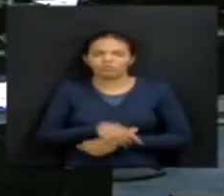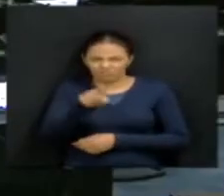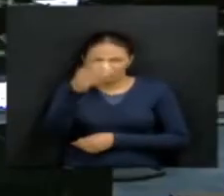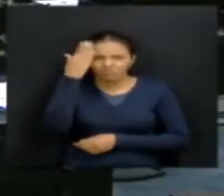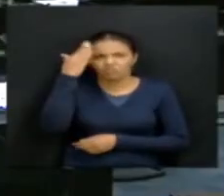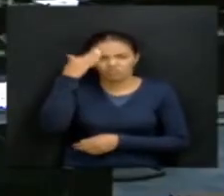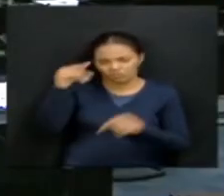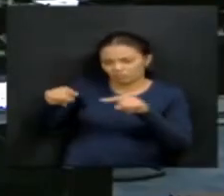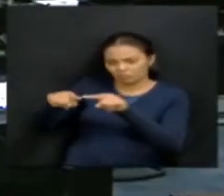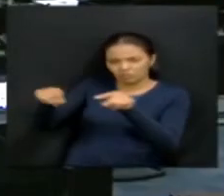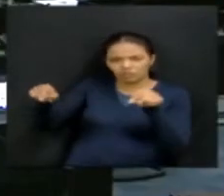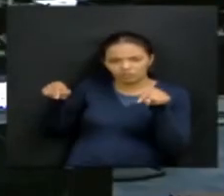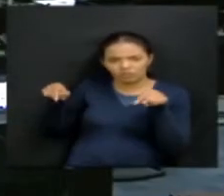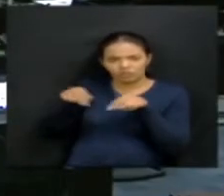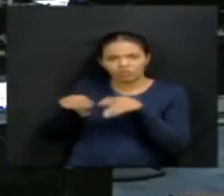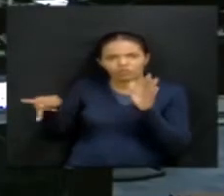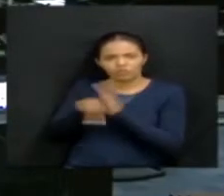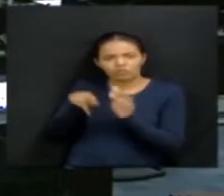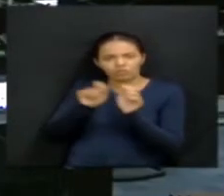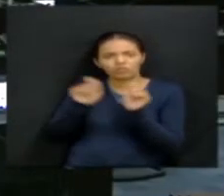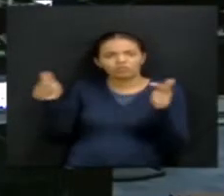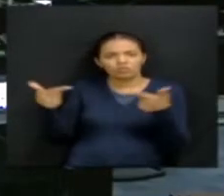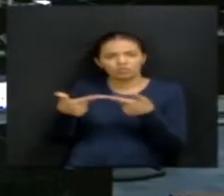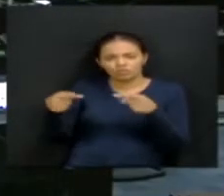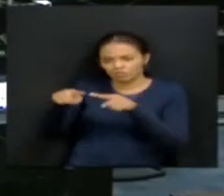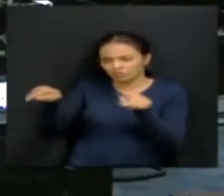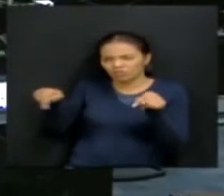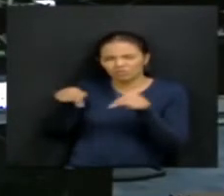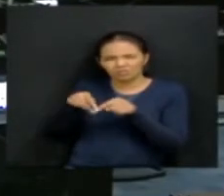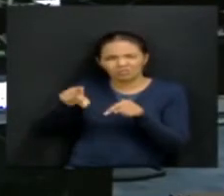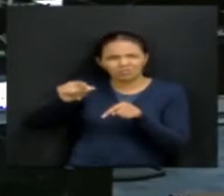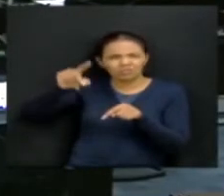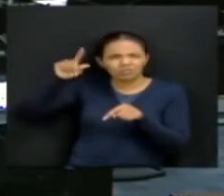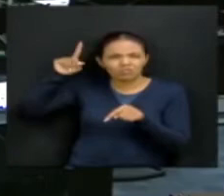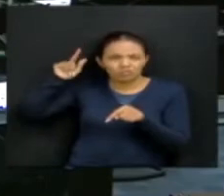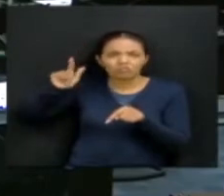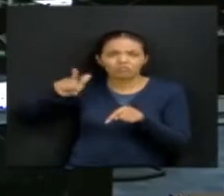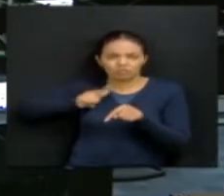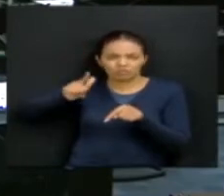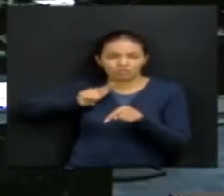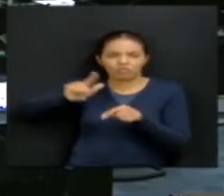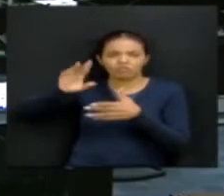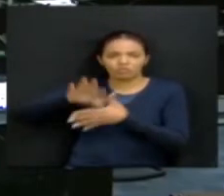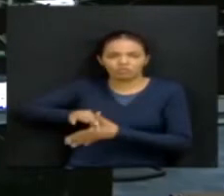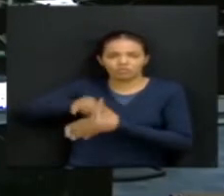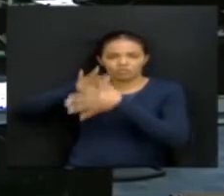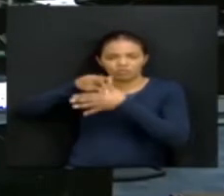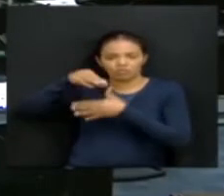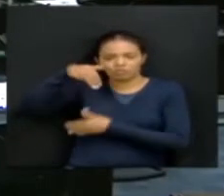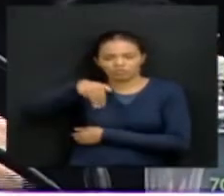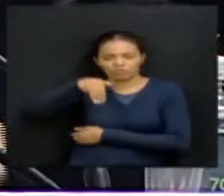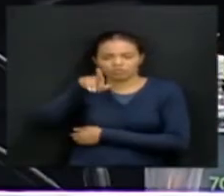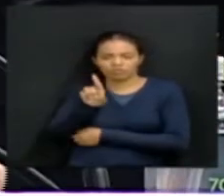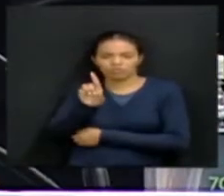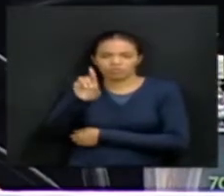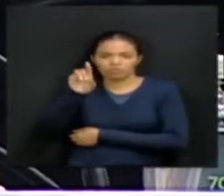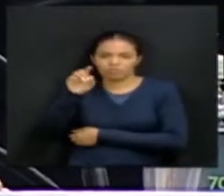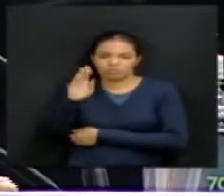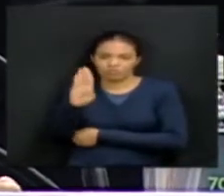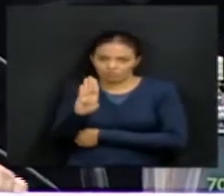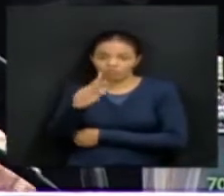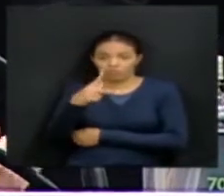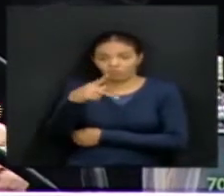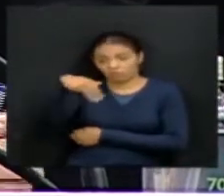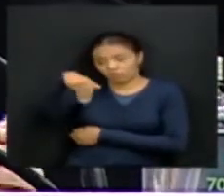todo só vem o solo Netflix durante muitos anos da liderança do PMDB PMDB